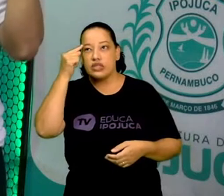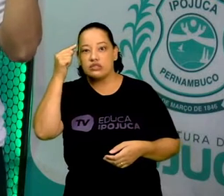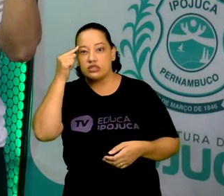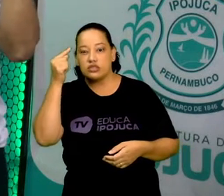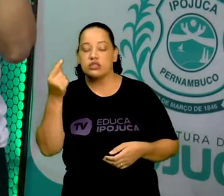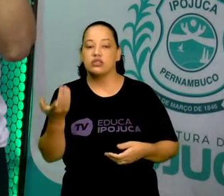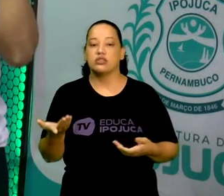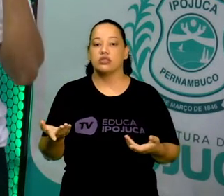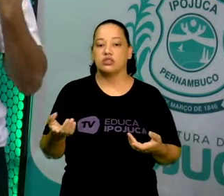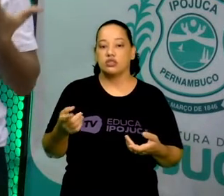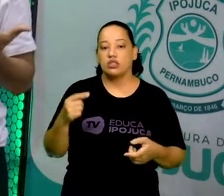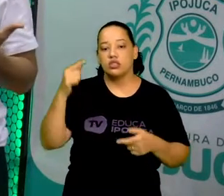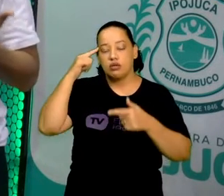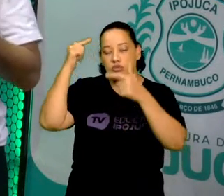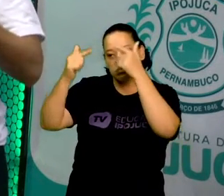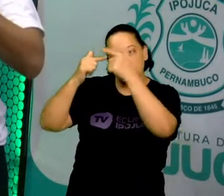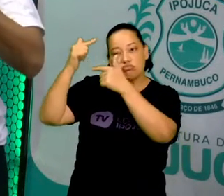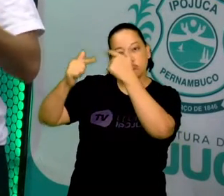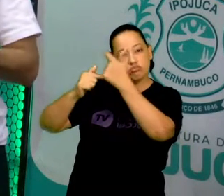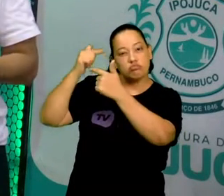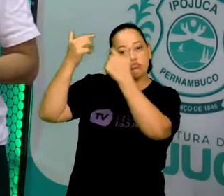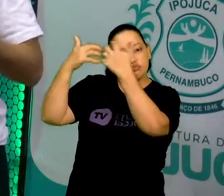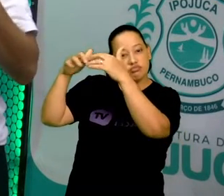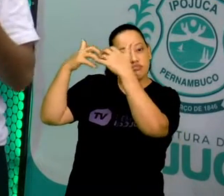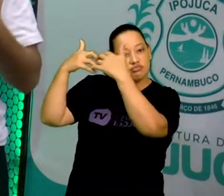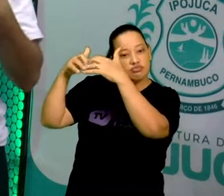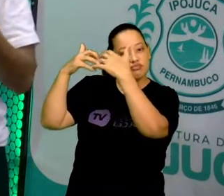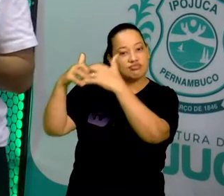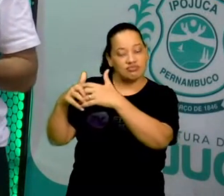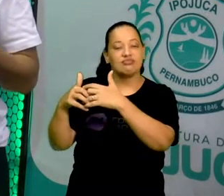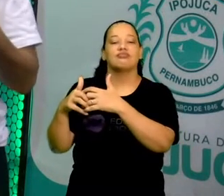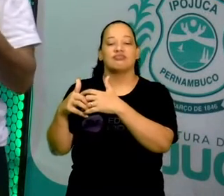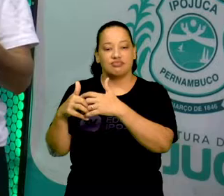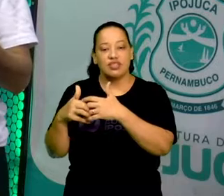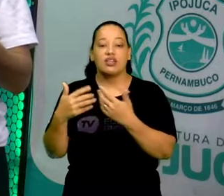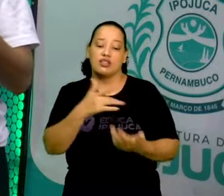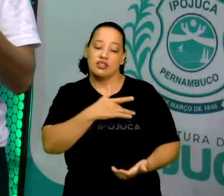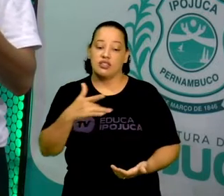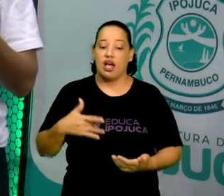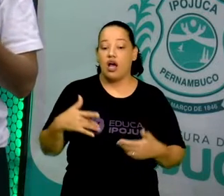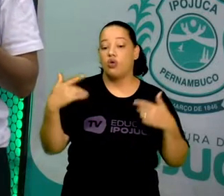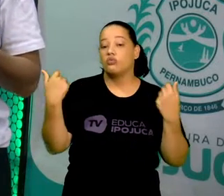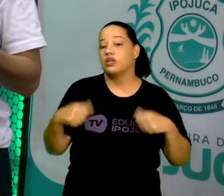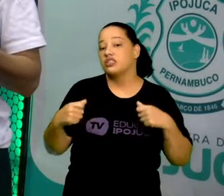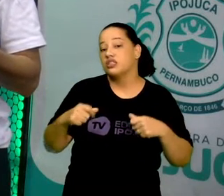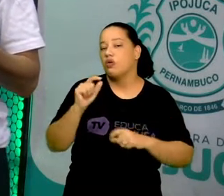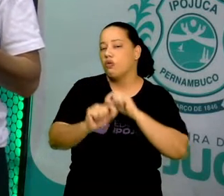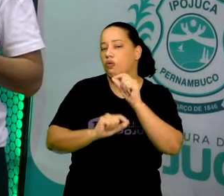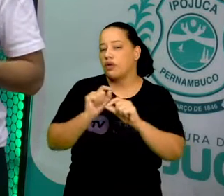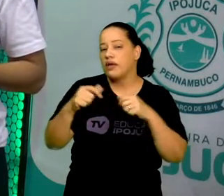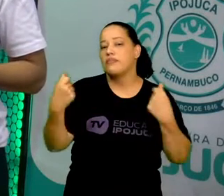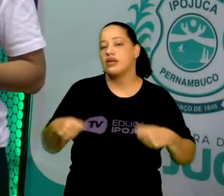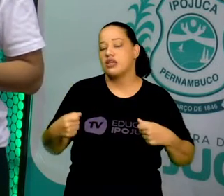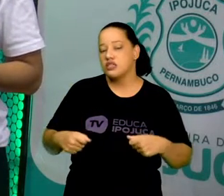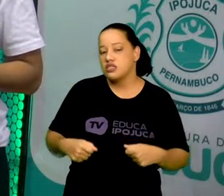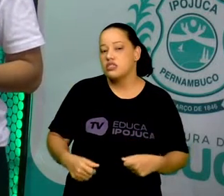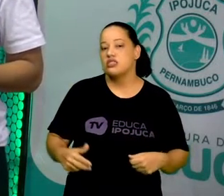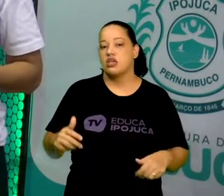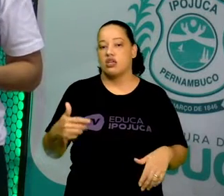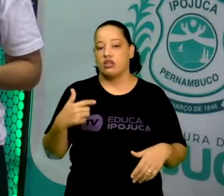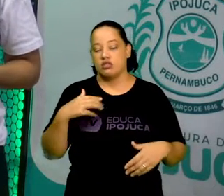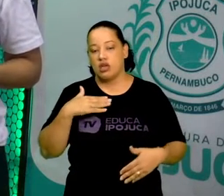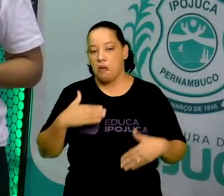como agir ela está se concentrando trabalhando a sua mente a gente sabe que para ter saúde Temos que estar quem trabalhar nosso corpo nossa